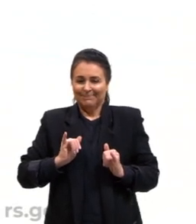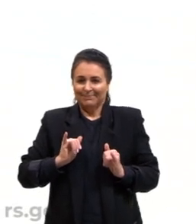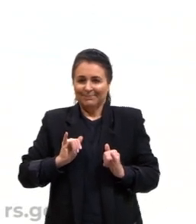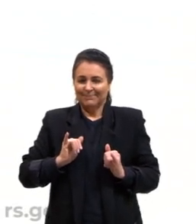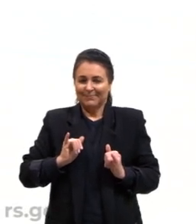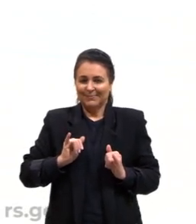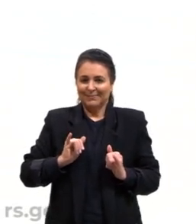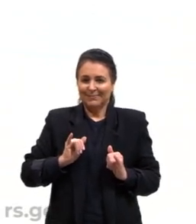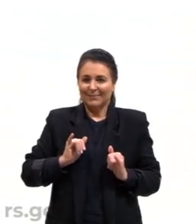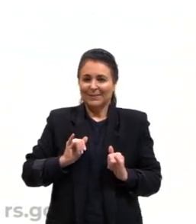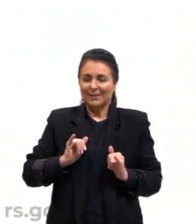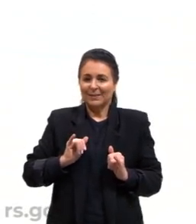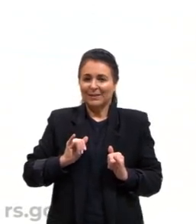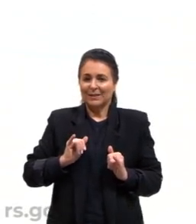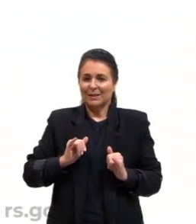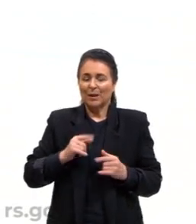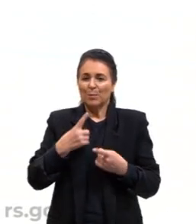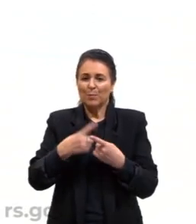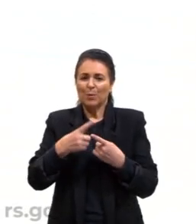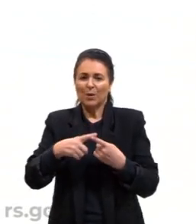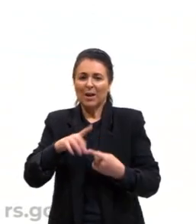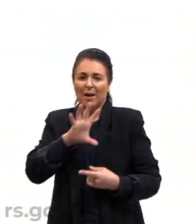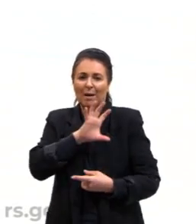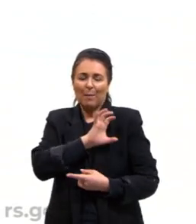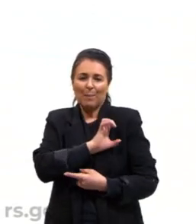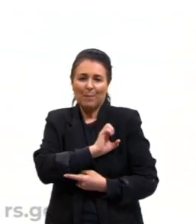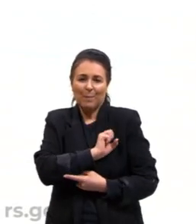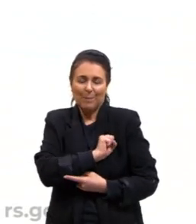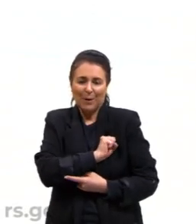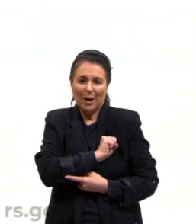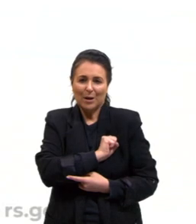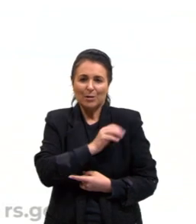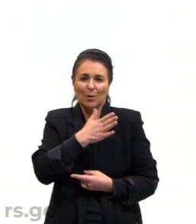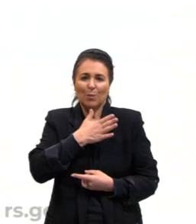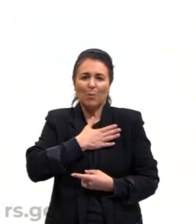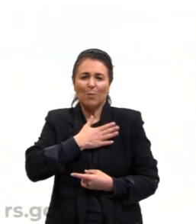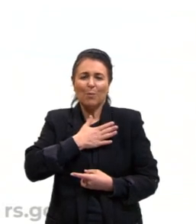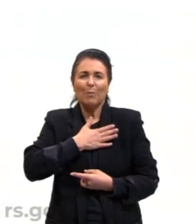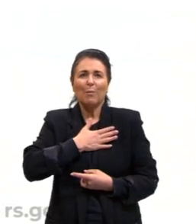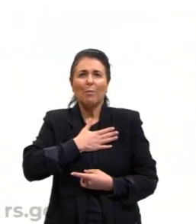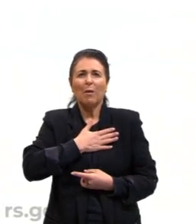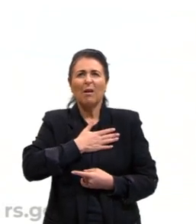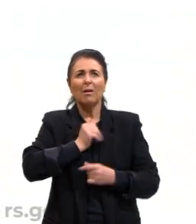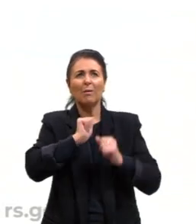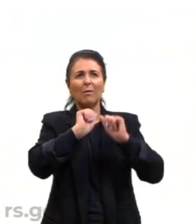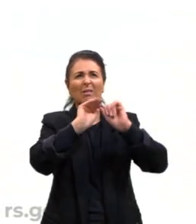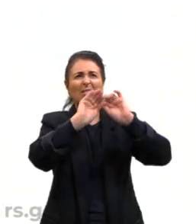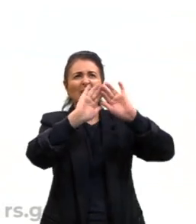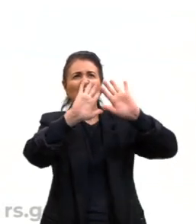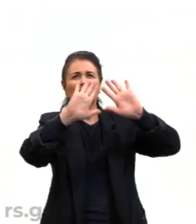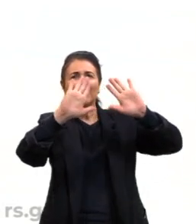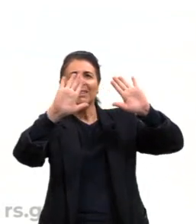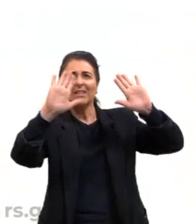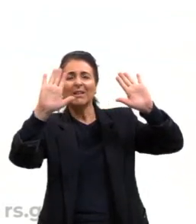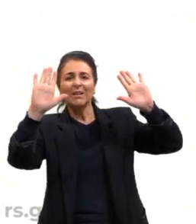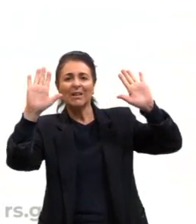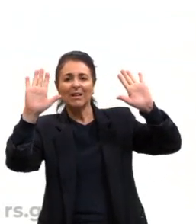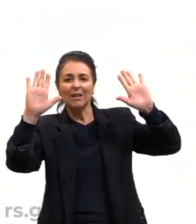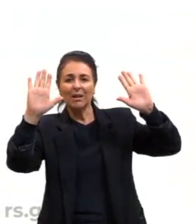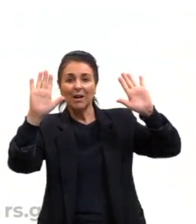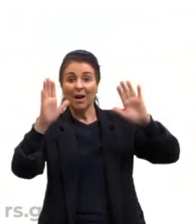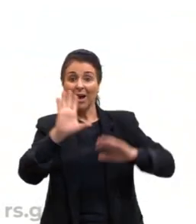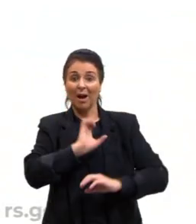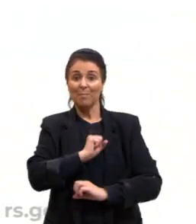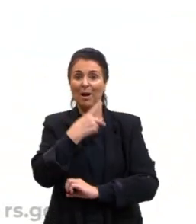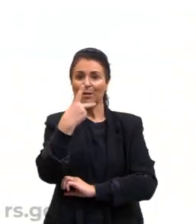quando vê a Marte citrate meu céu ou seja enquanto amar seja amar a